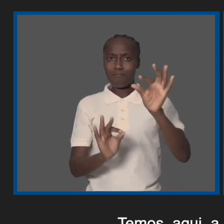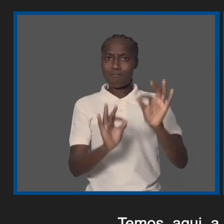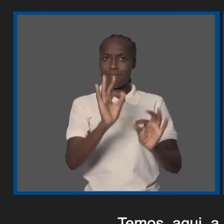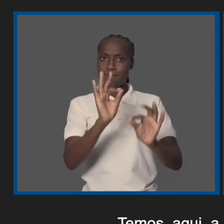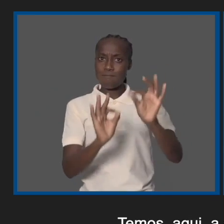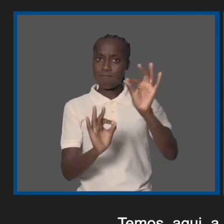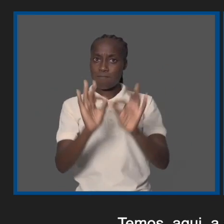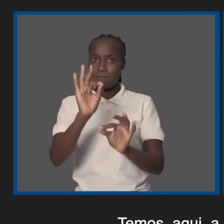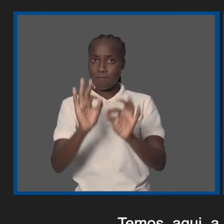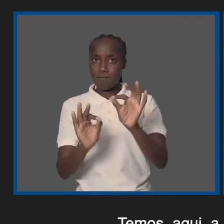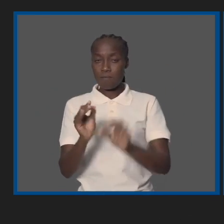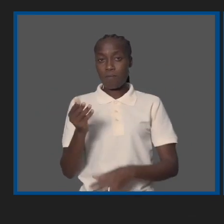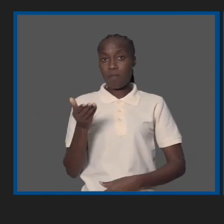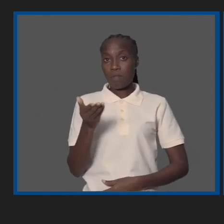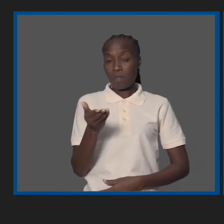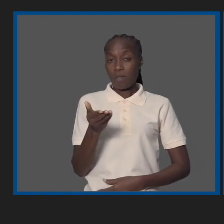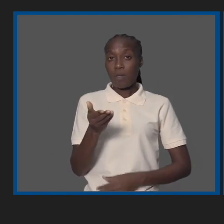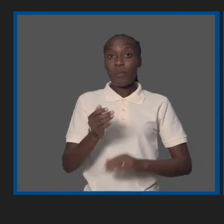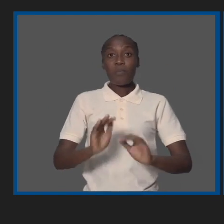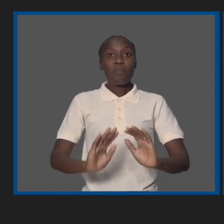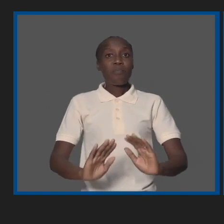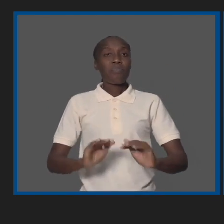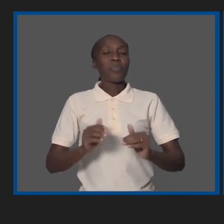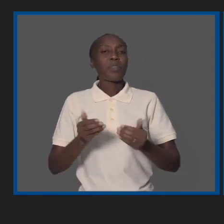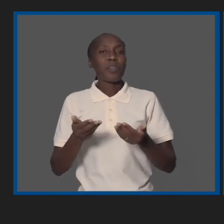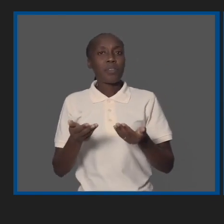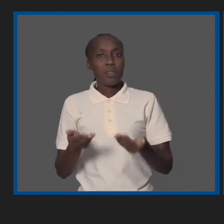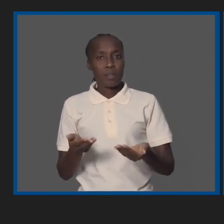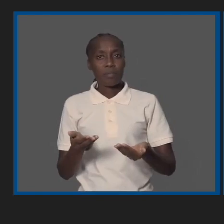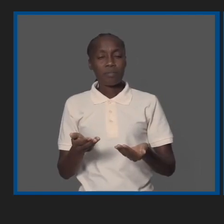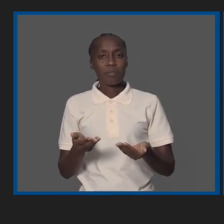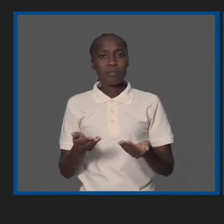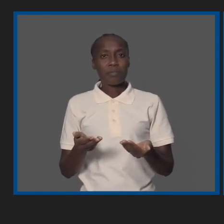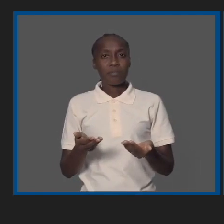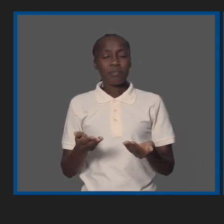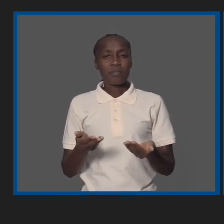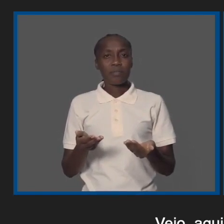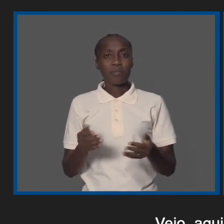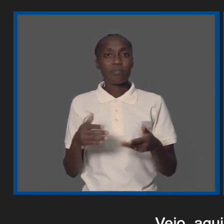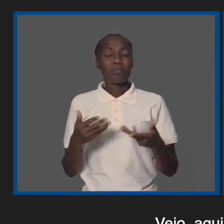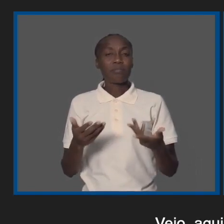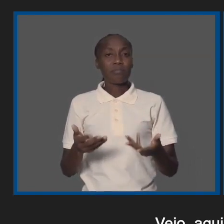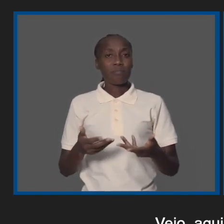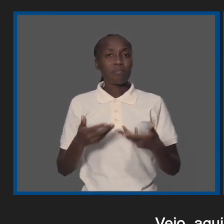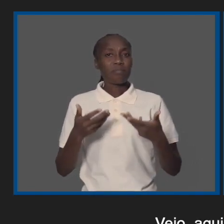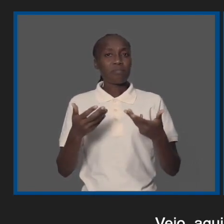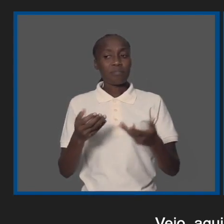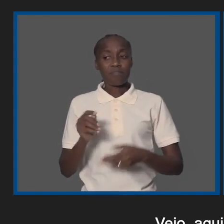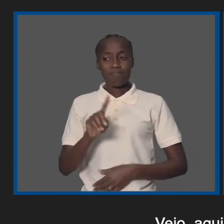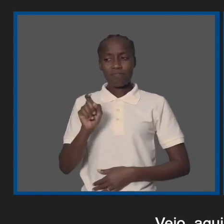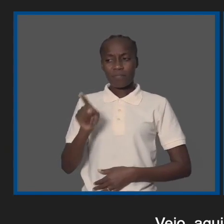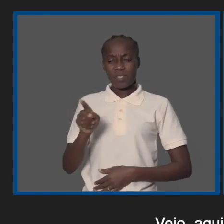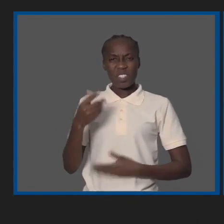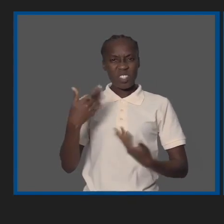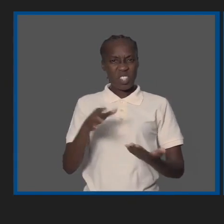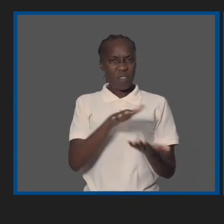a sala de montagem de prótese, vejo aqui prótese